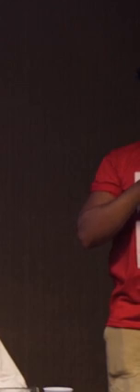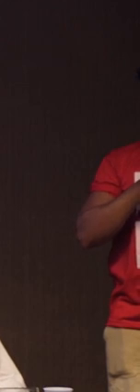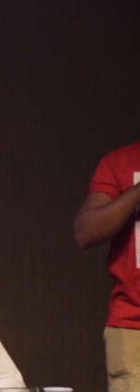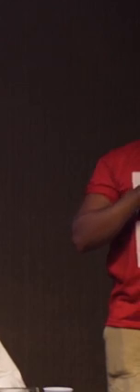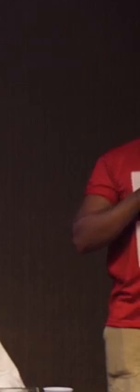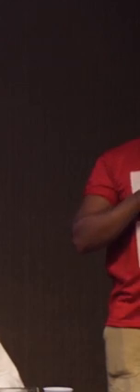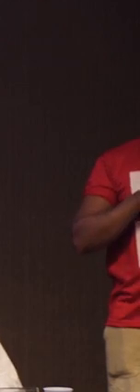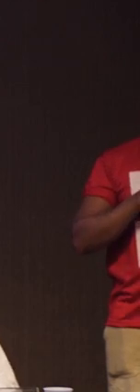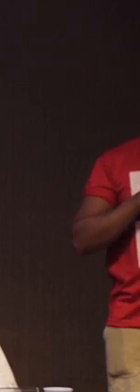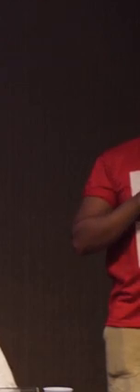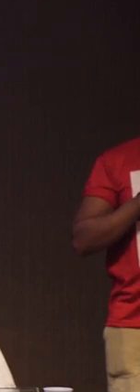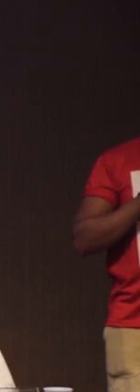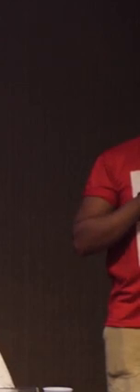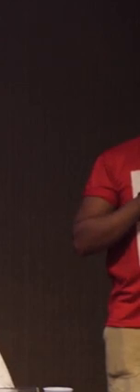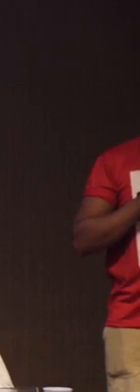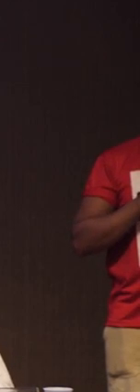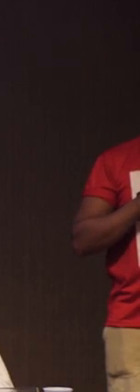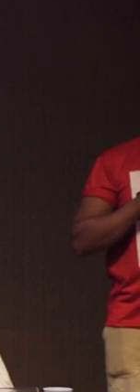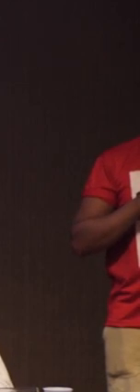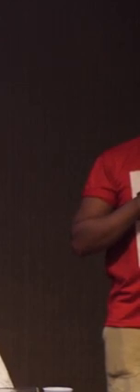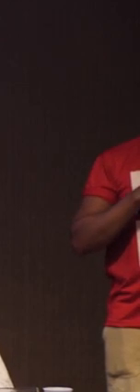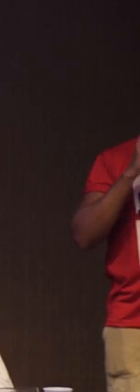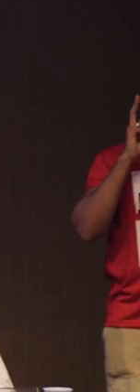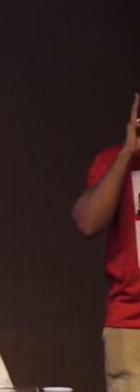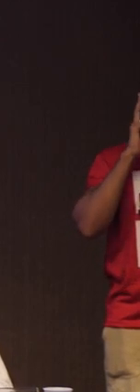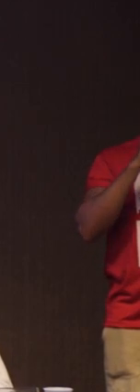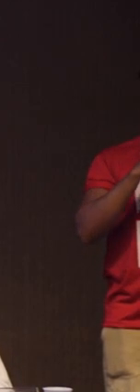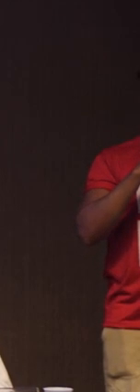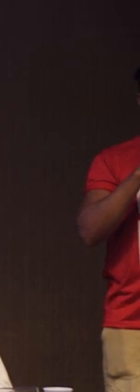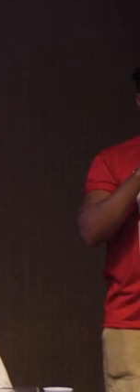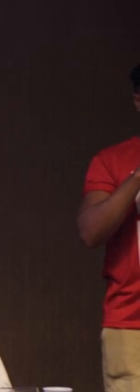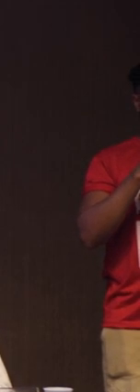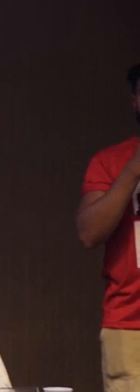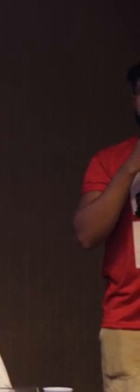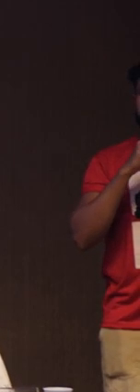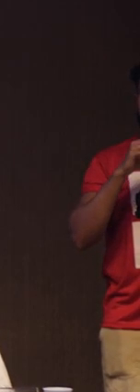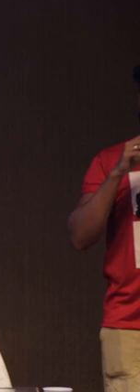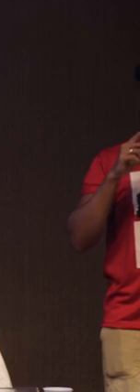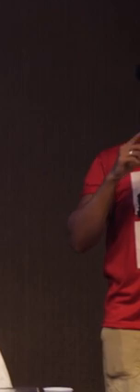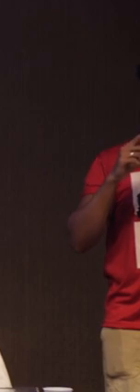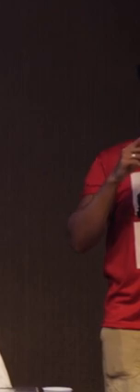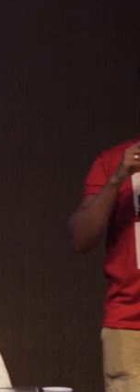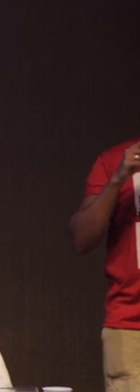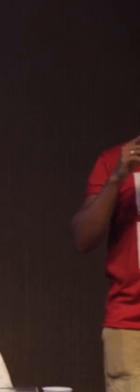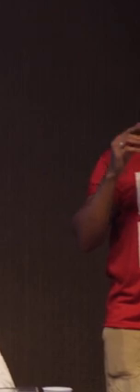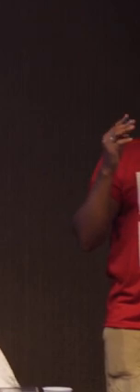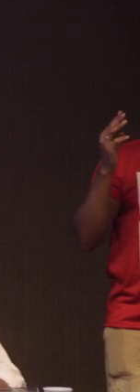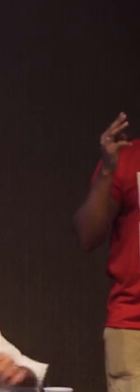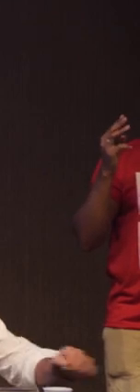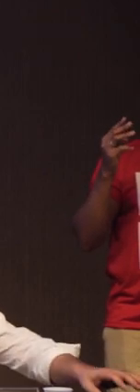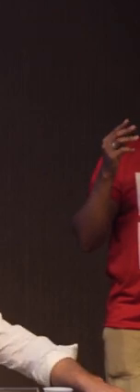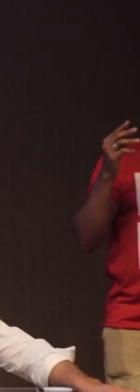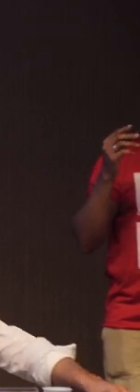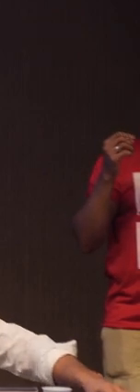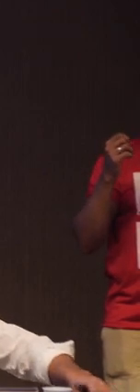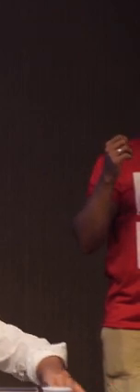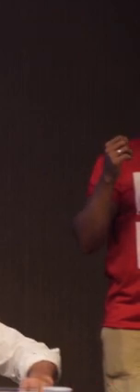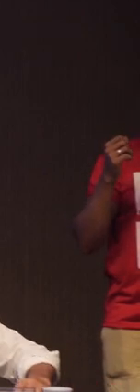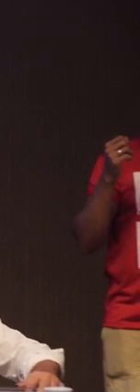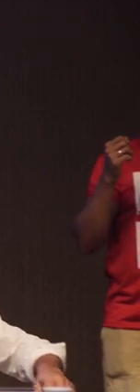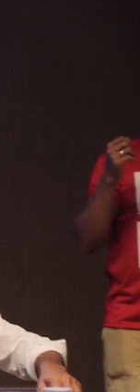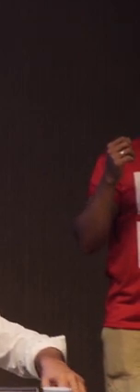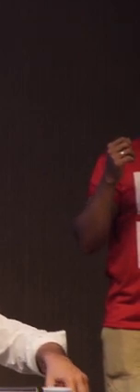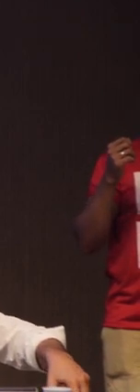que eu apontei, você que levantou a mão, eu tô vendo você, você, você, 3 companheiros e